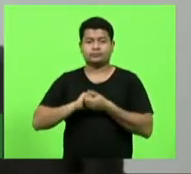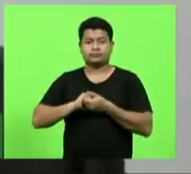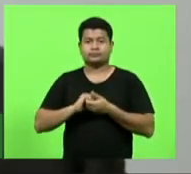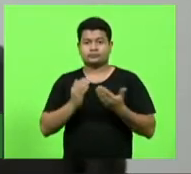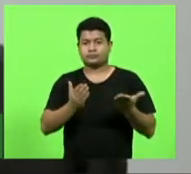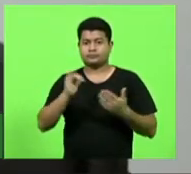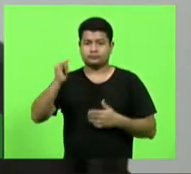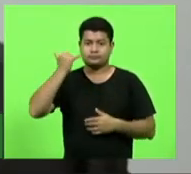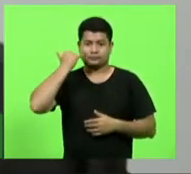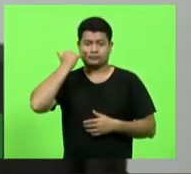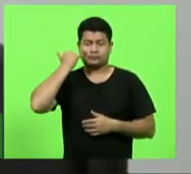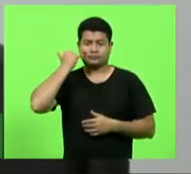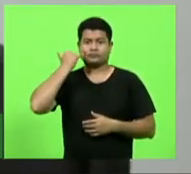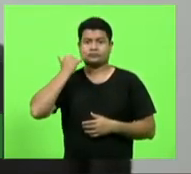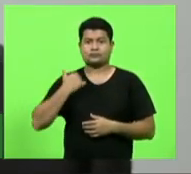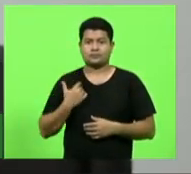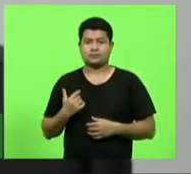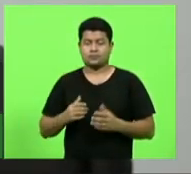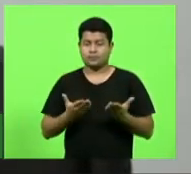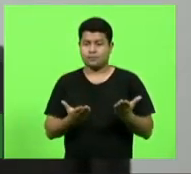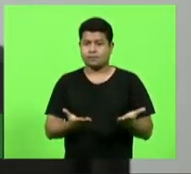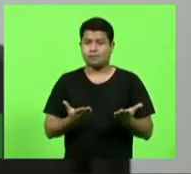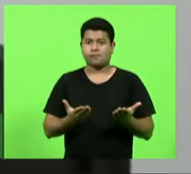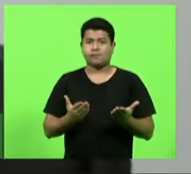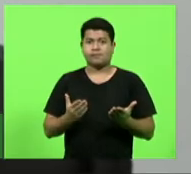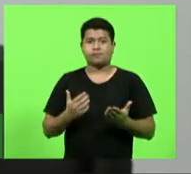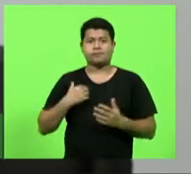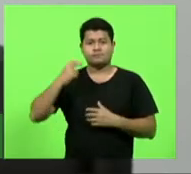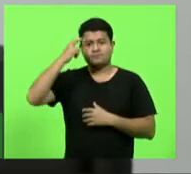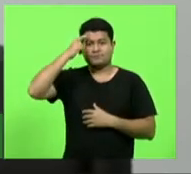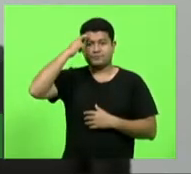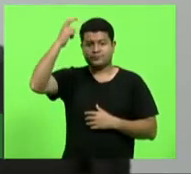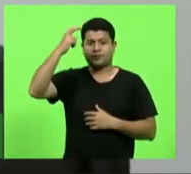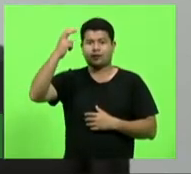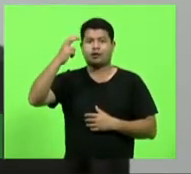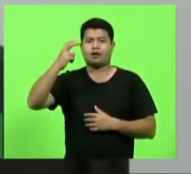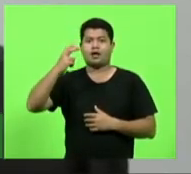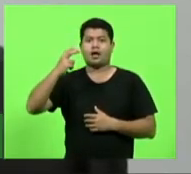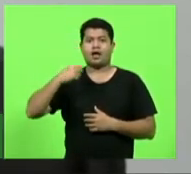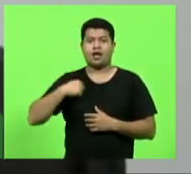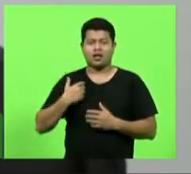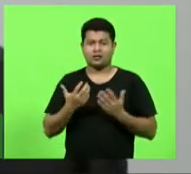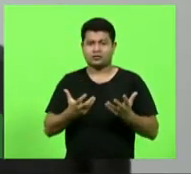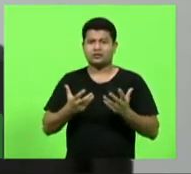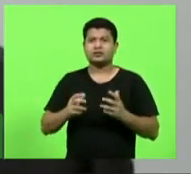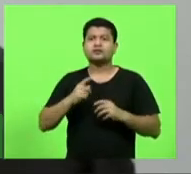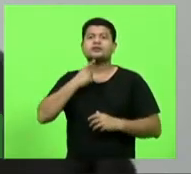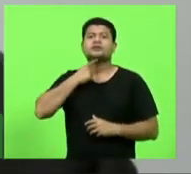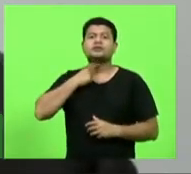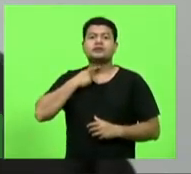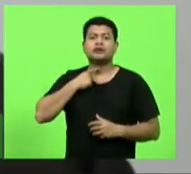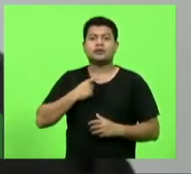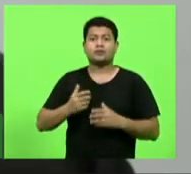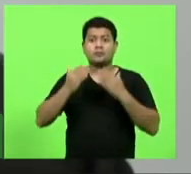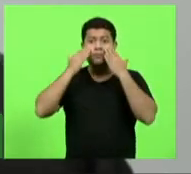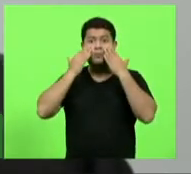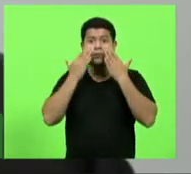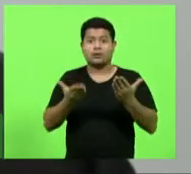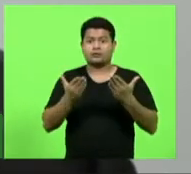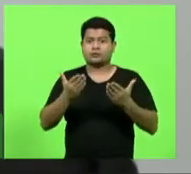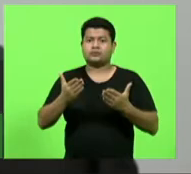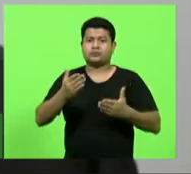Gessé pela sua inteligência, pela sua expertise, pela vontade de mostrar para Santa